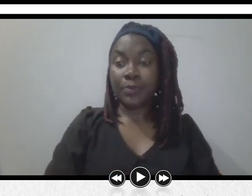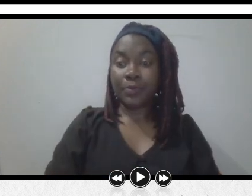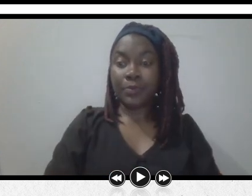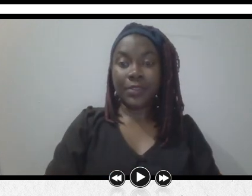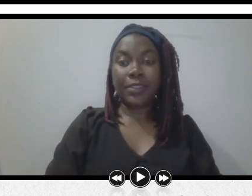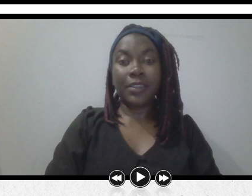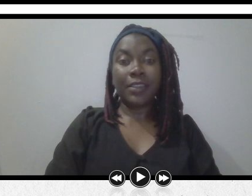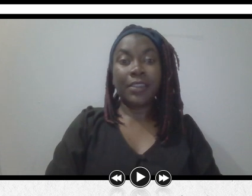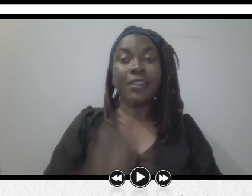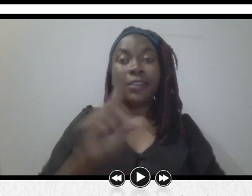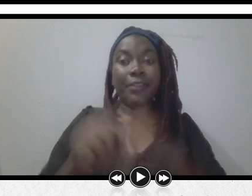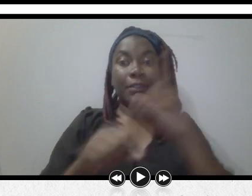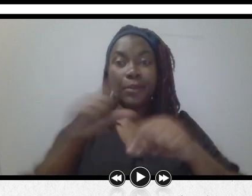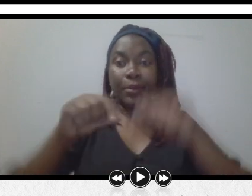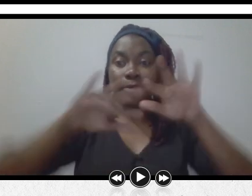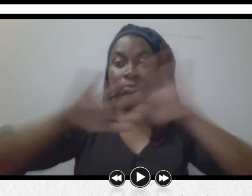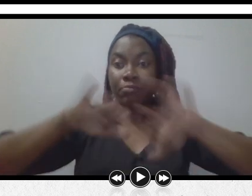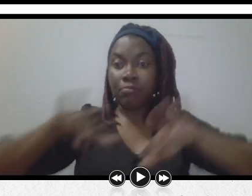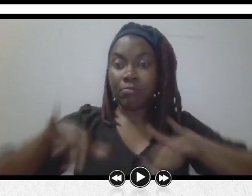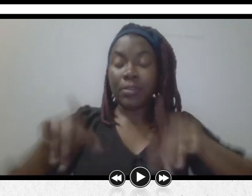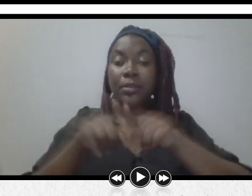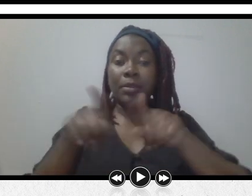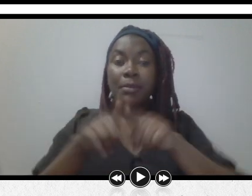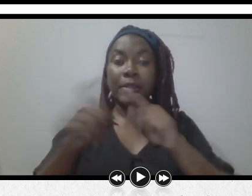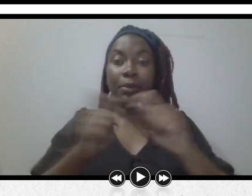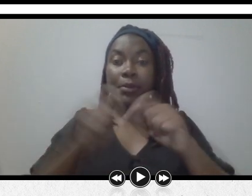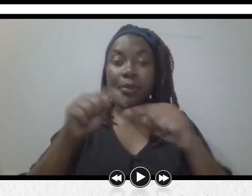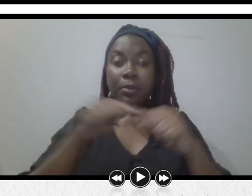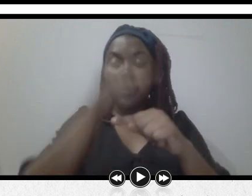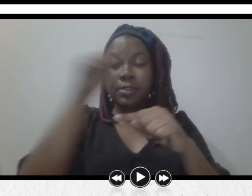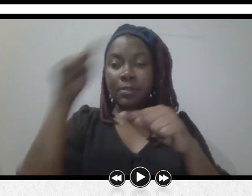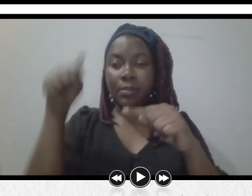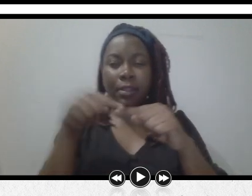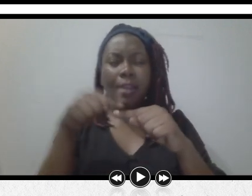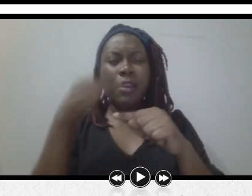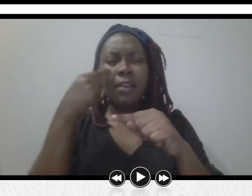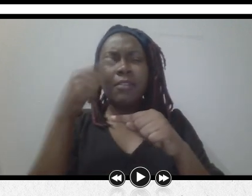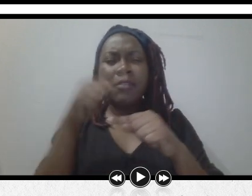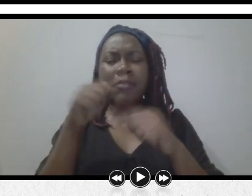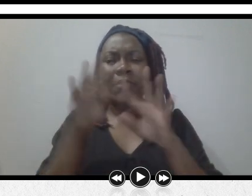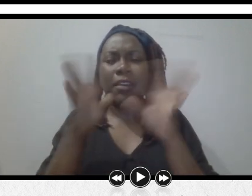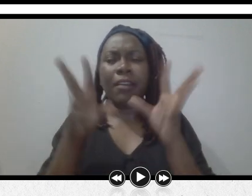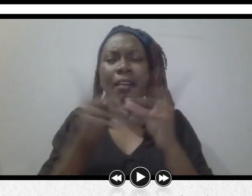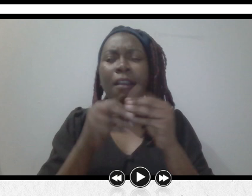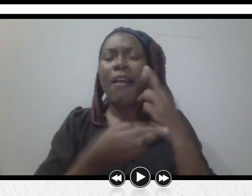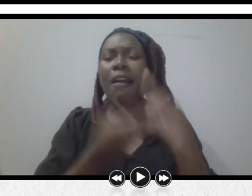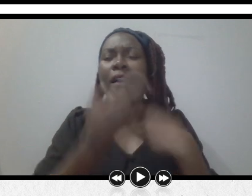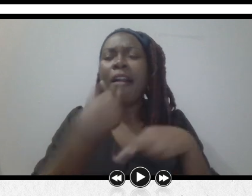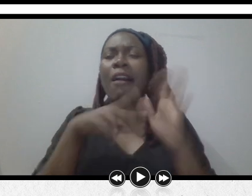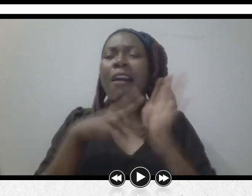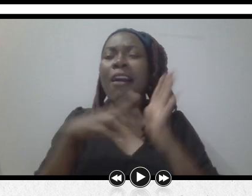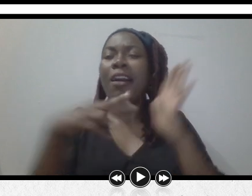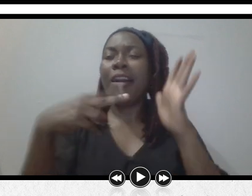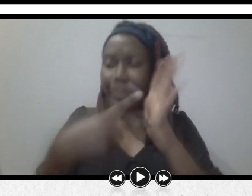circular. Bom, para começarmos a falar sobre esse assunto, vamos ver qual a definição de reciclagem que a